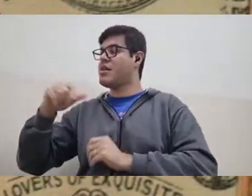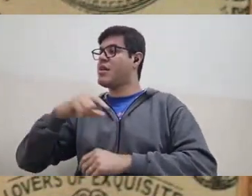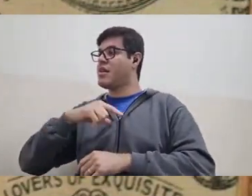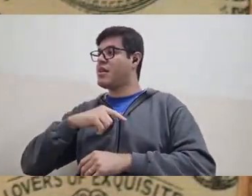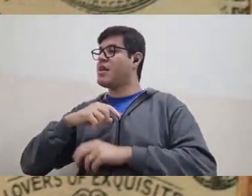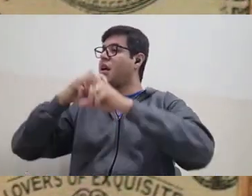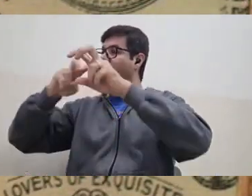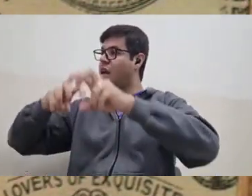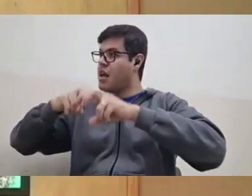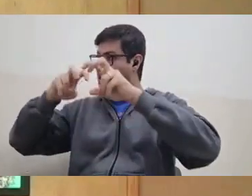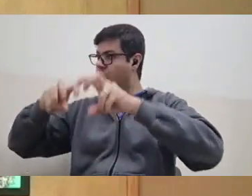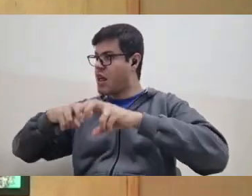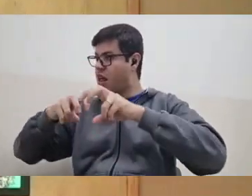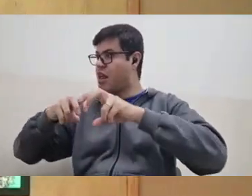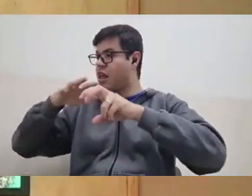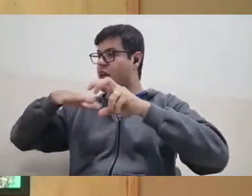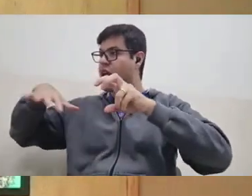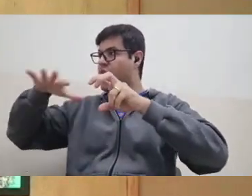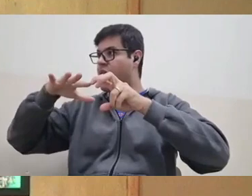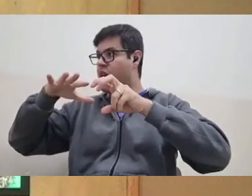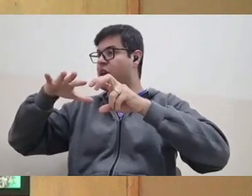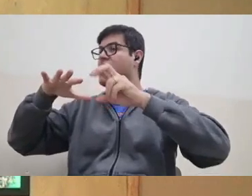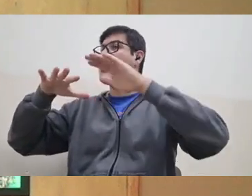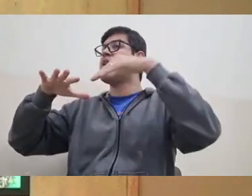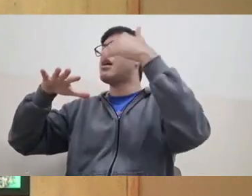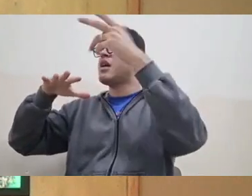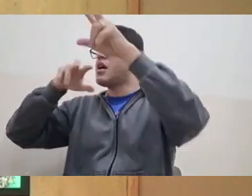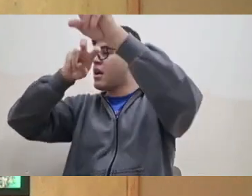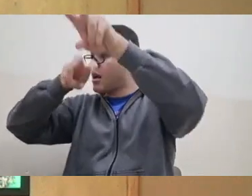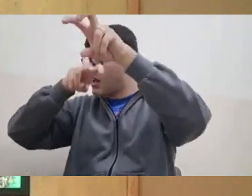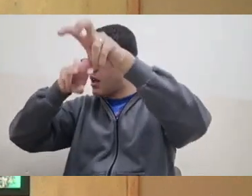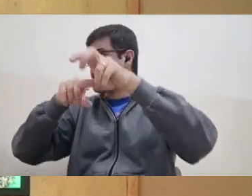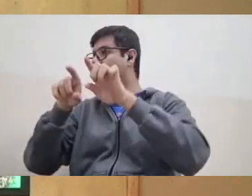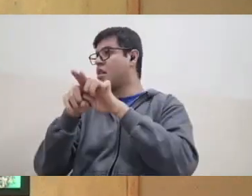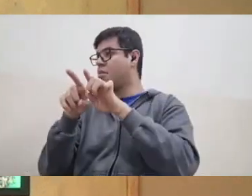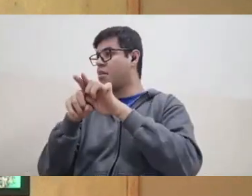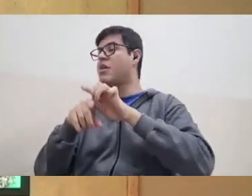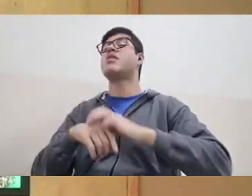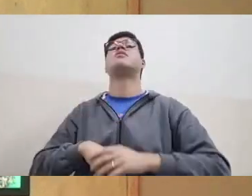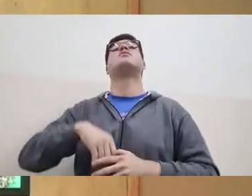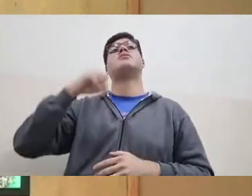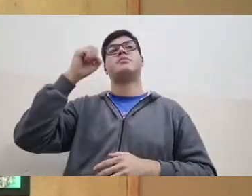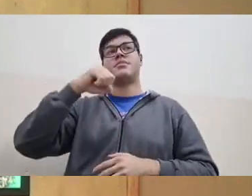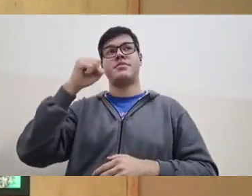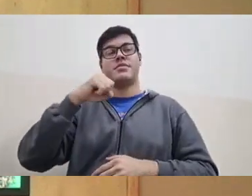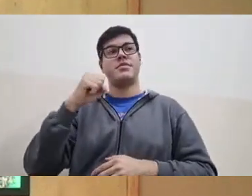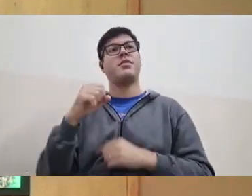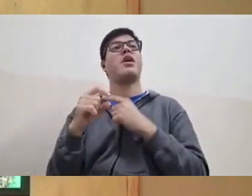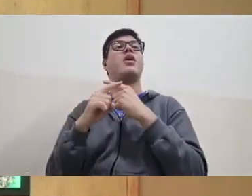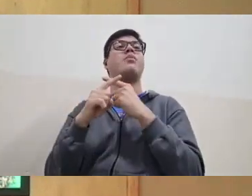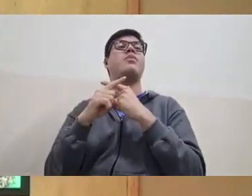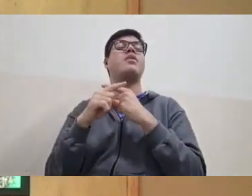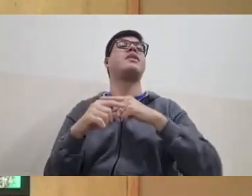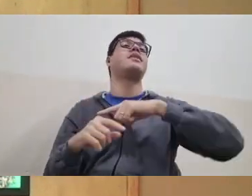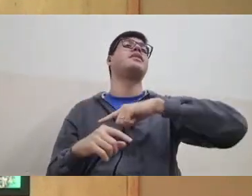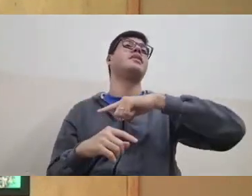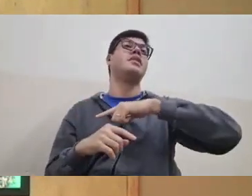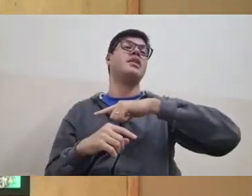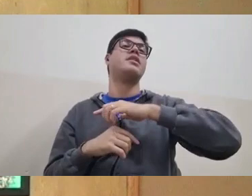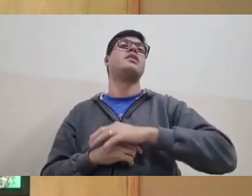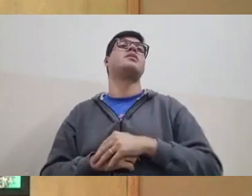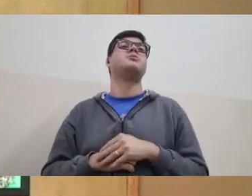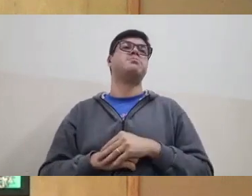acrescentaram mais agrícola agrícola agricultor começaram querer porque eles têm o